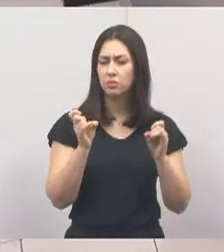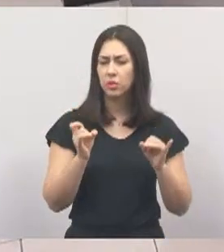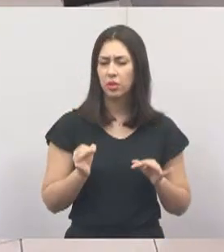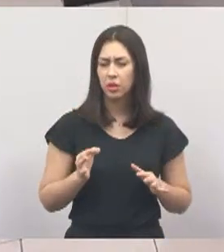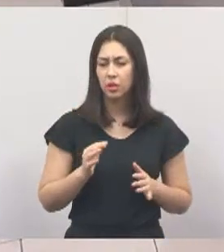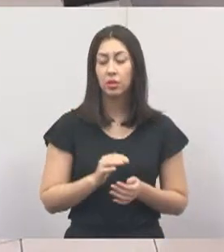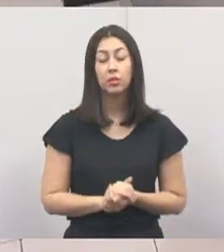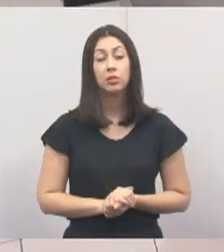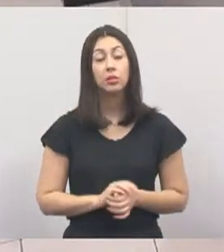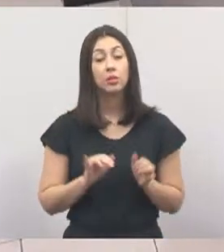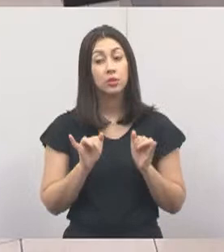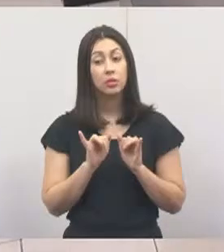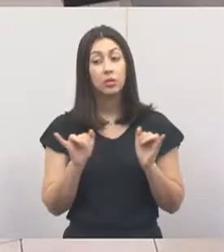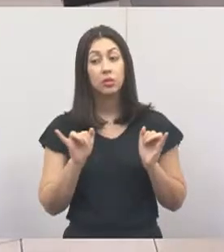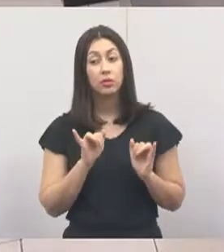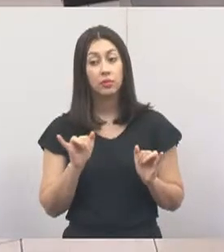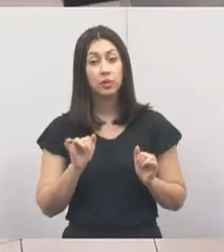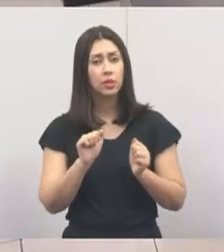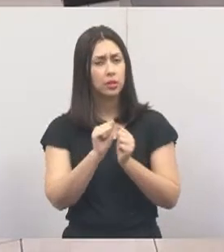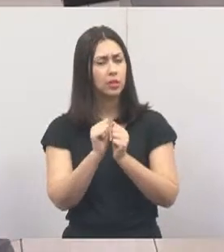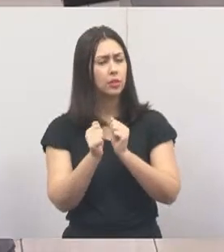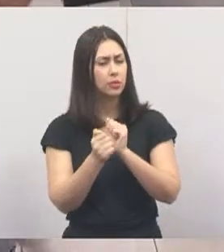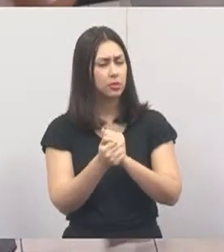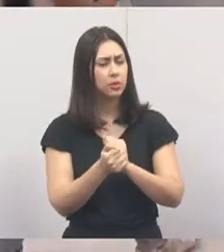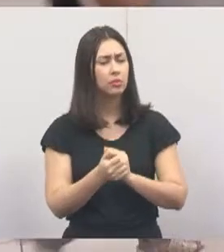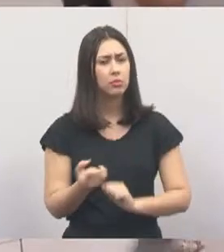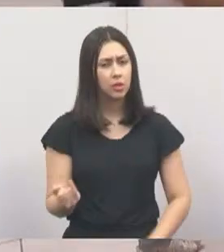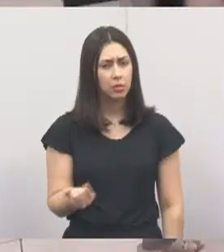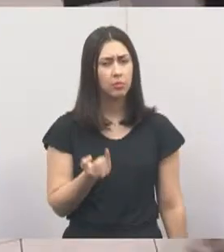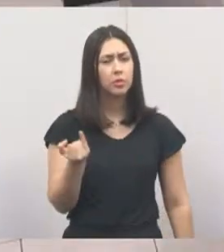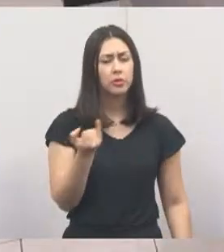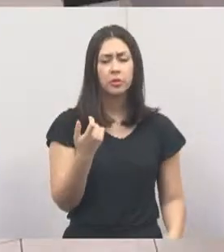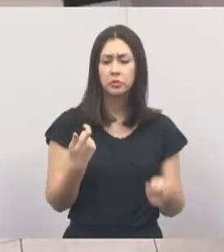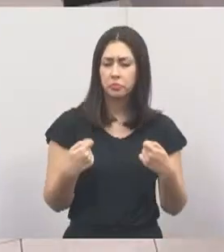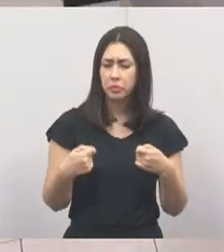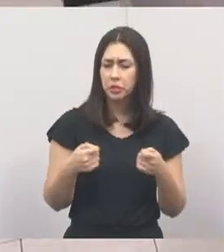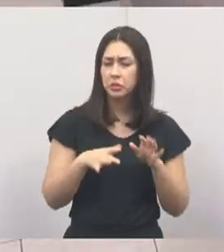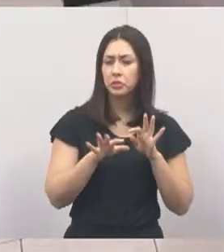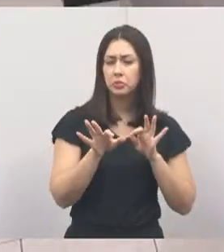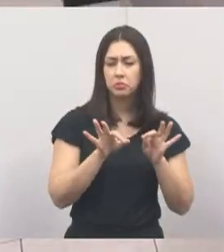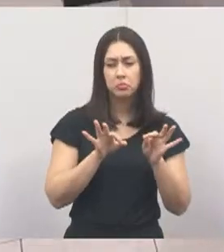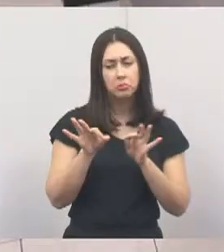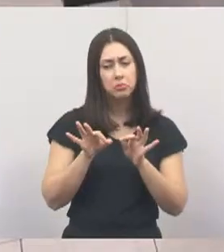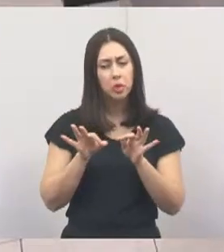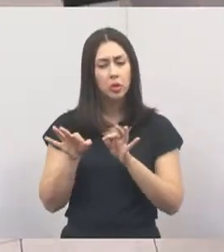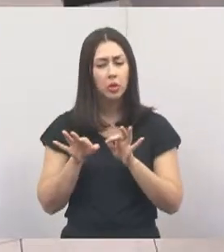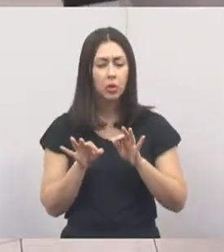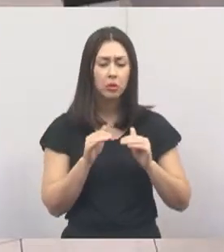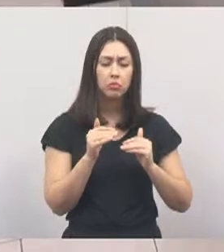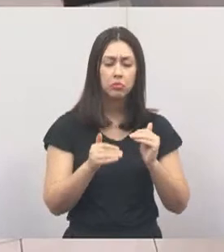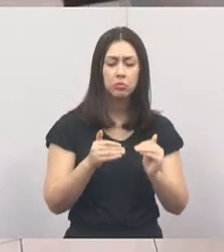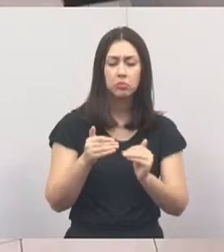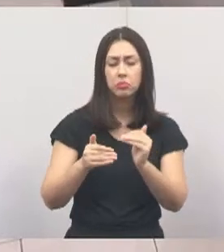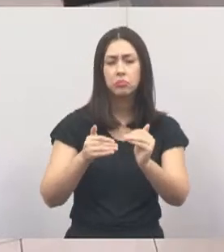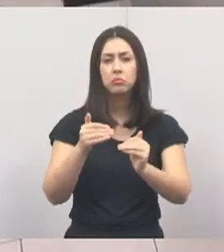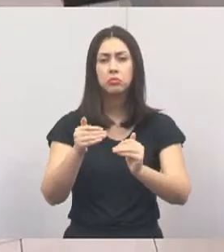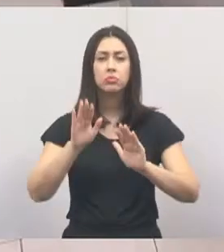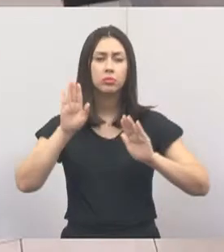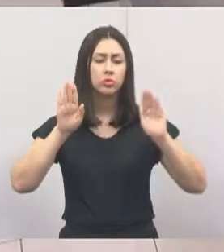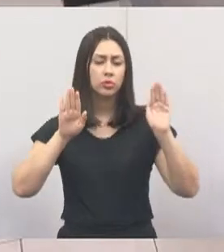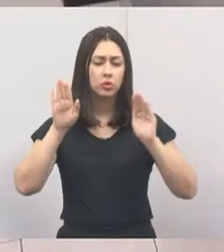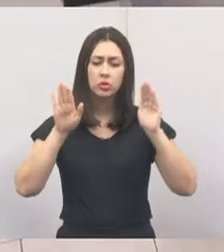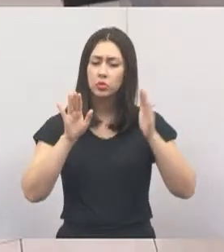voto, dizer que essa adequação se faz necessária, até para a gente aprimorar todos os procedimentos aqui de